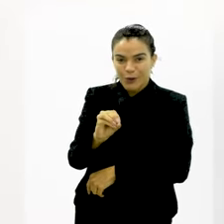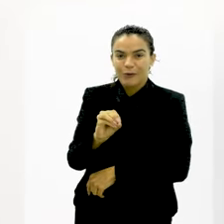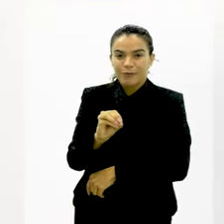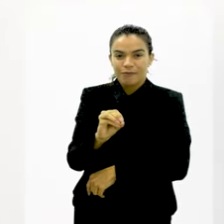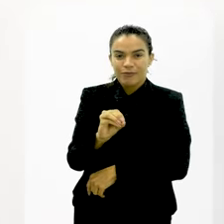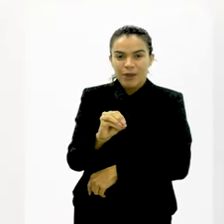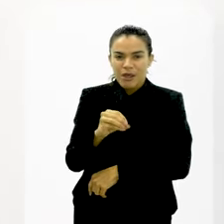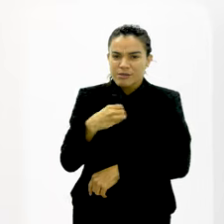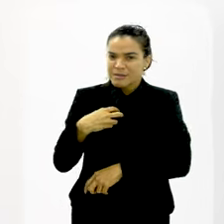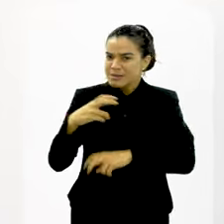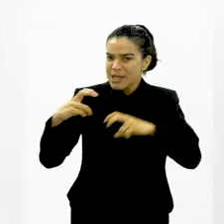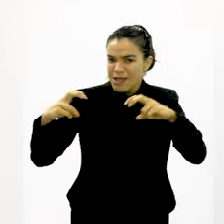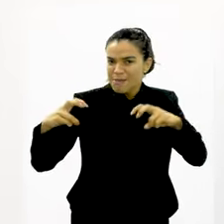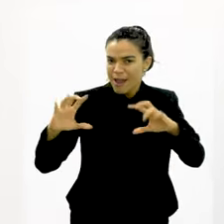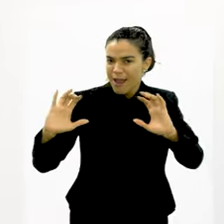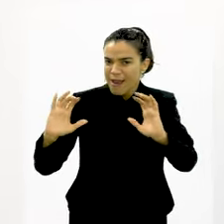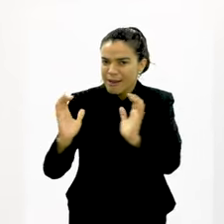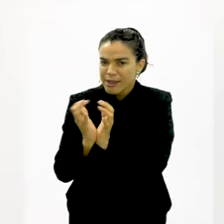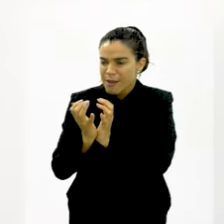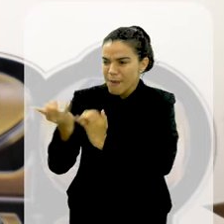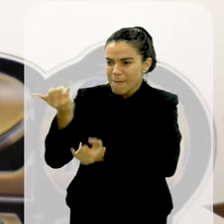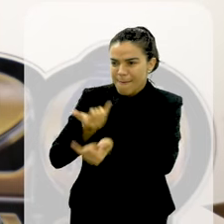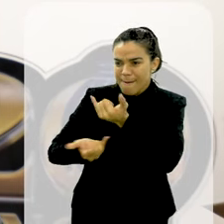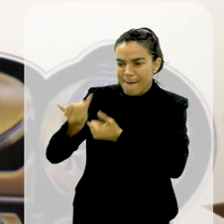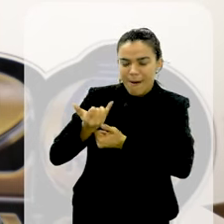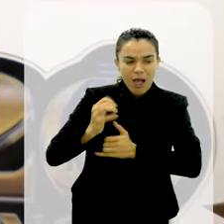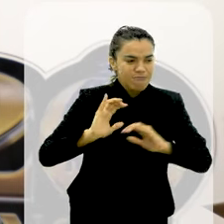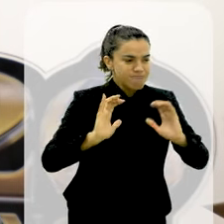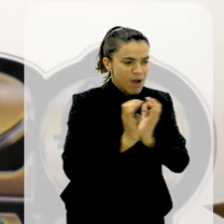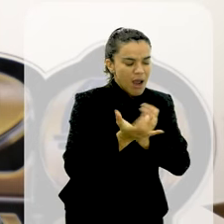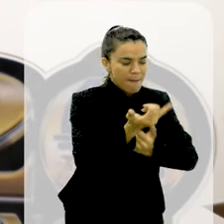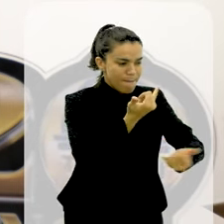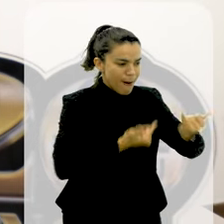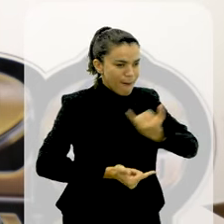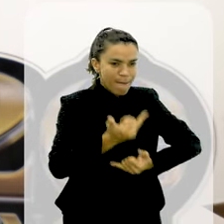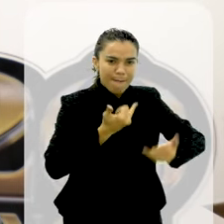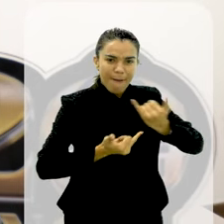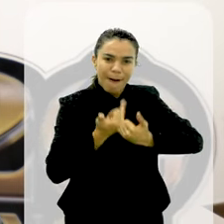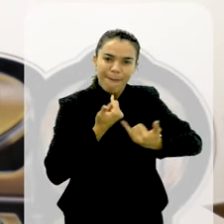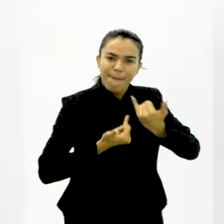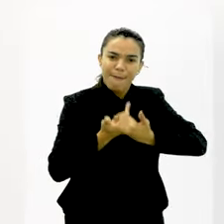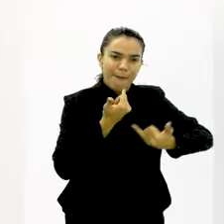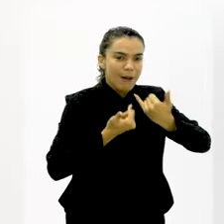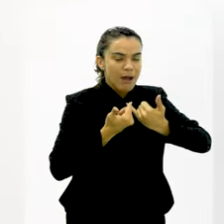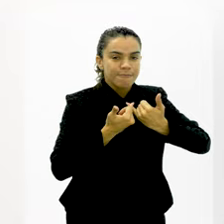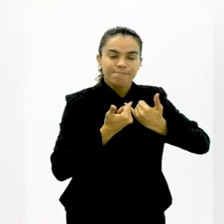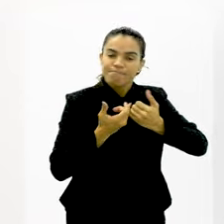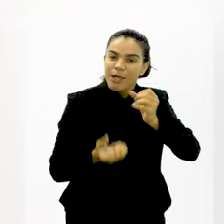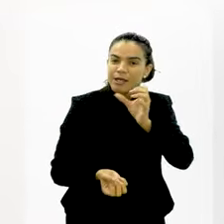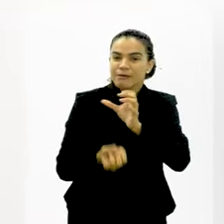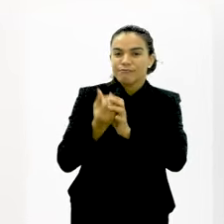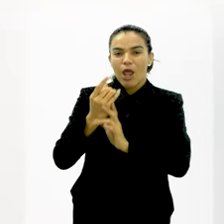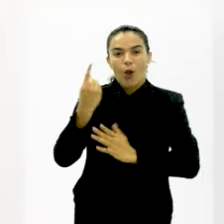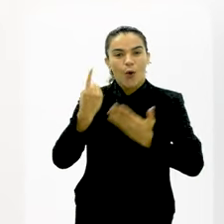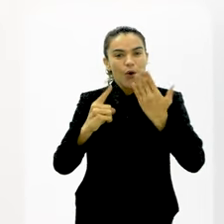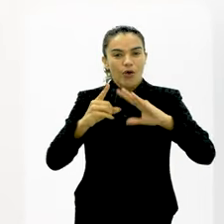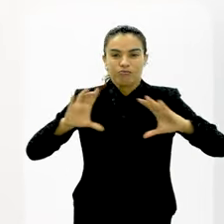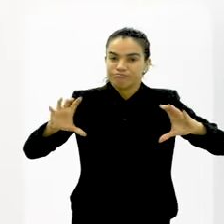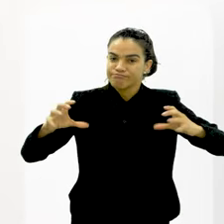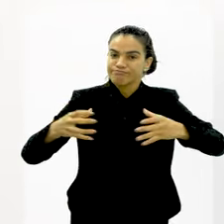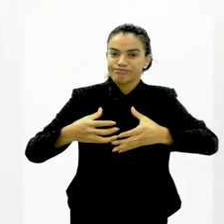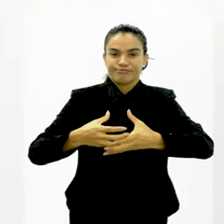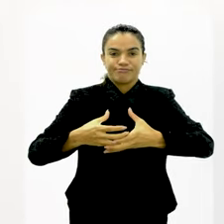com a minha equipe, eu procuro sempre ouvir muito a minha equipe, uhum, para que possa construir um carnaval